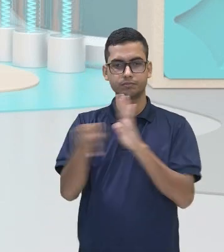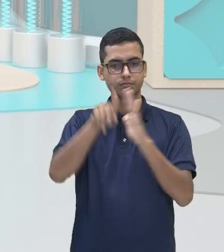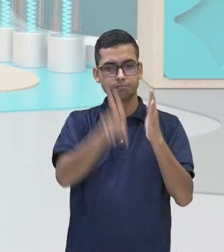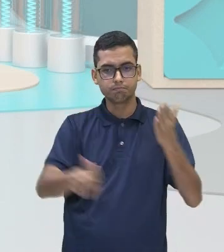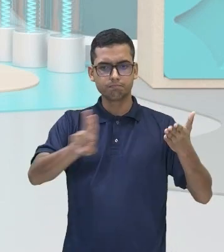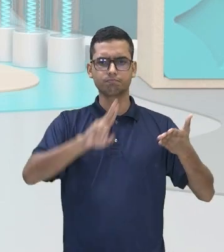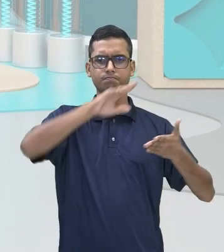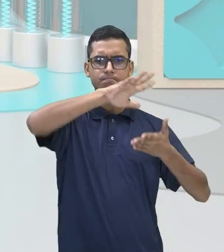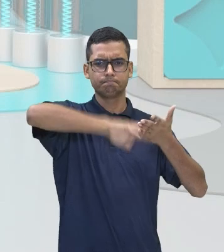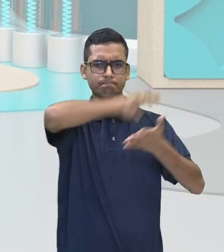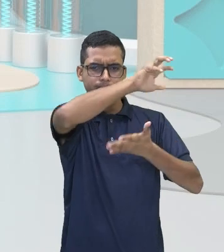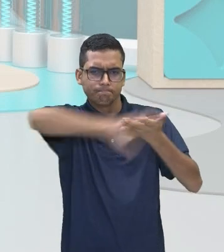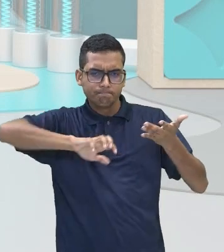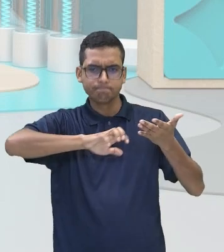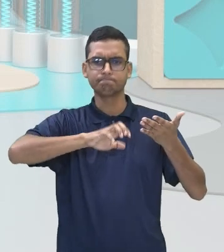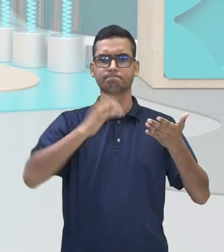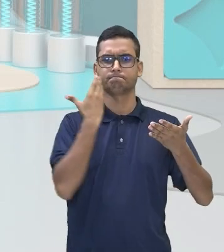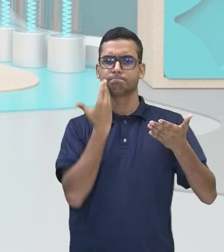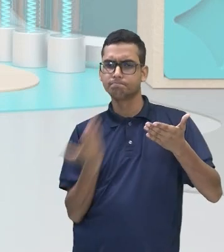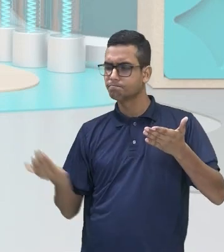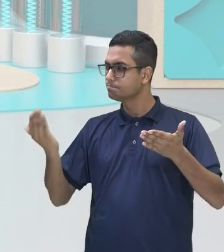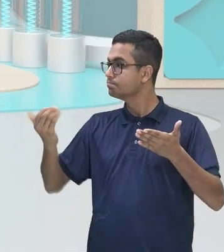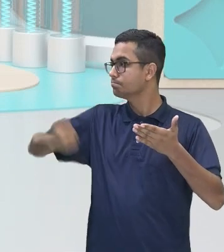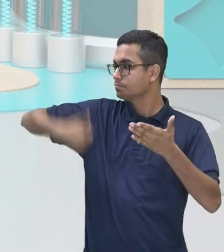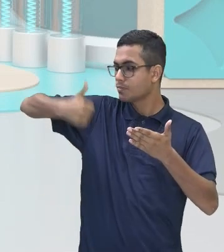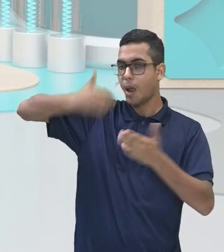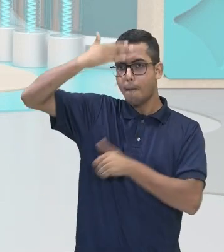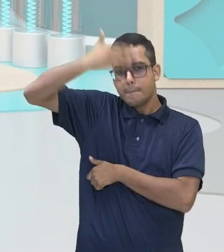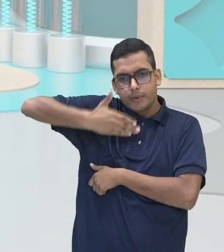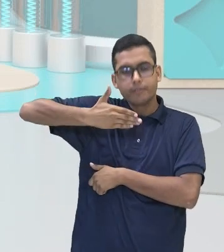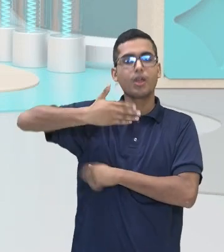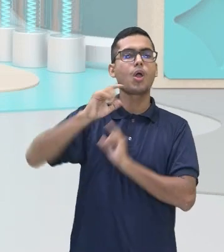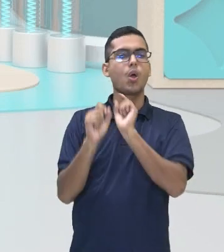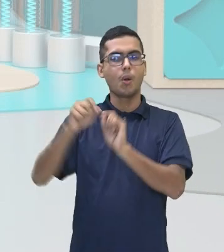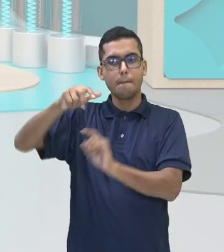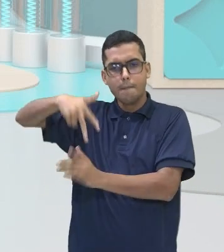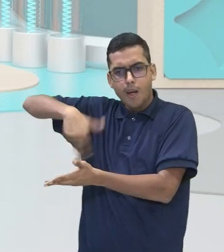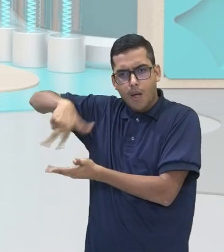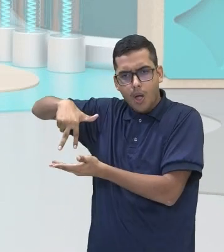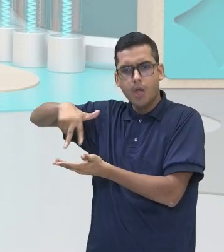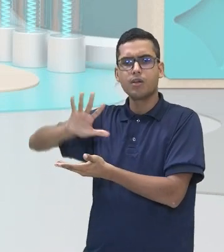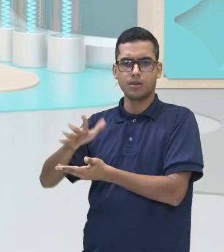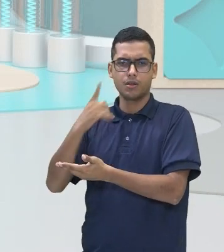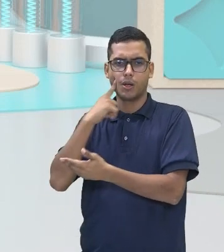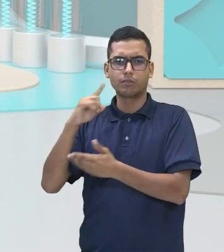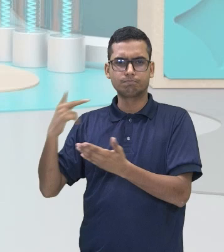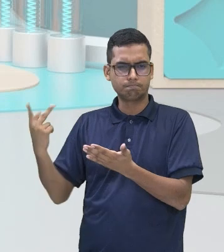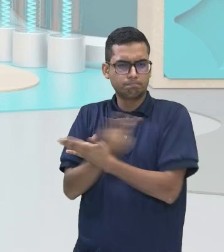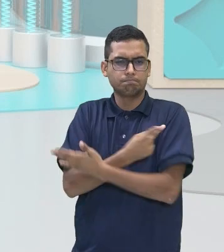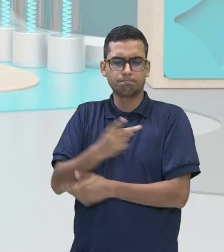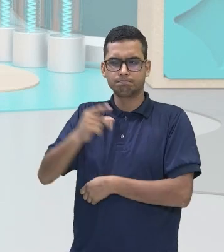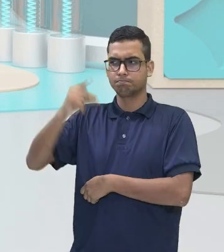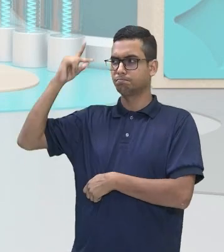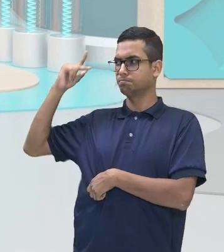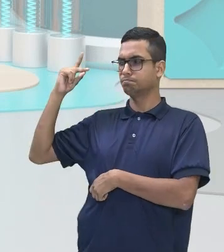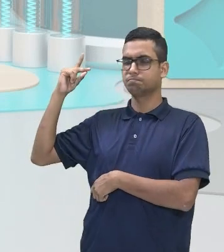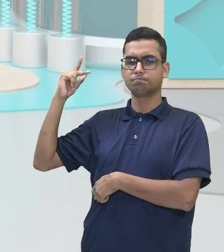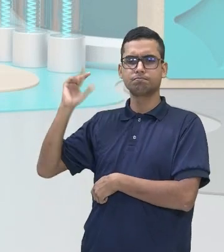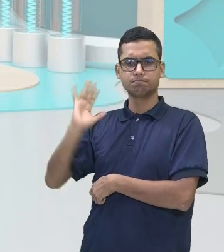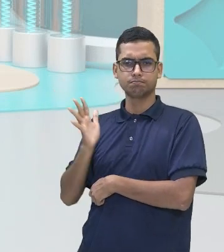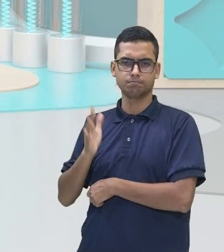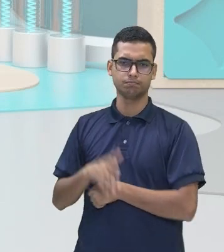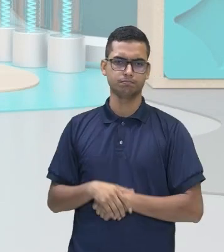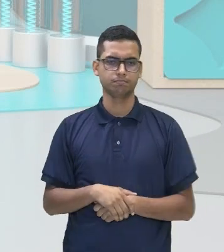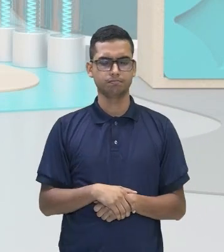dessas pinturas. E esses são os primeiros indícios de que a dança já acontecia nesse período. Um pouco mais